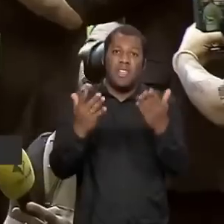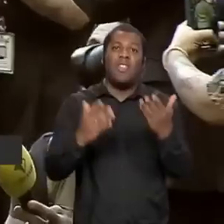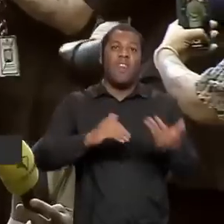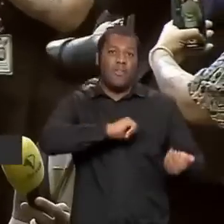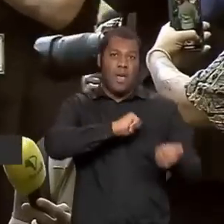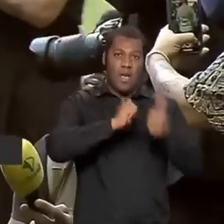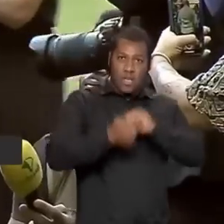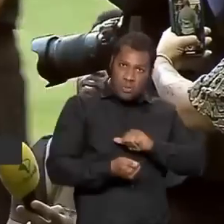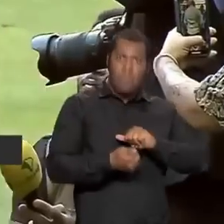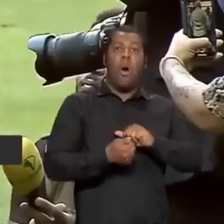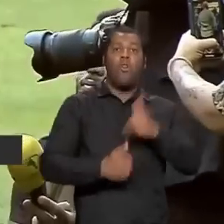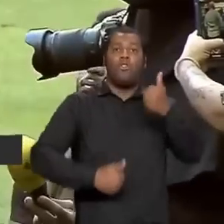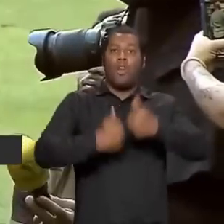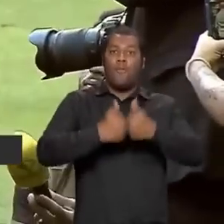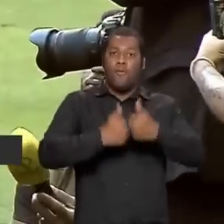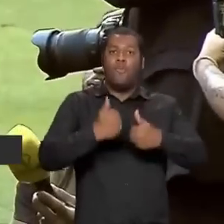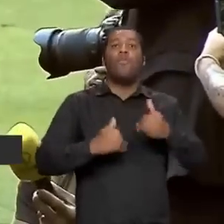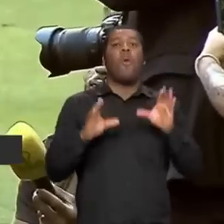futebol feminino.